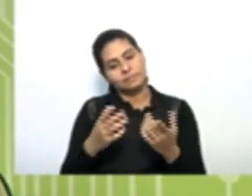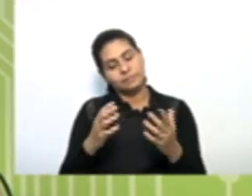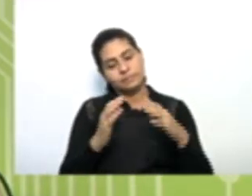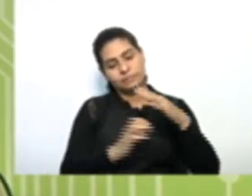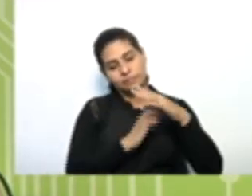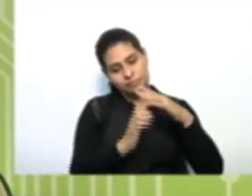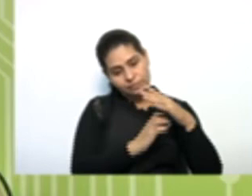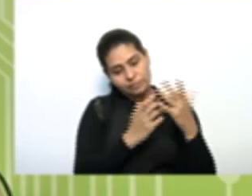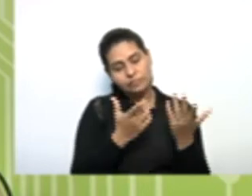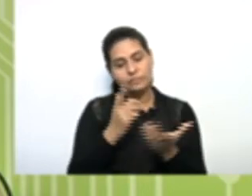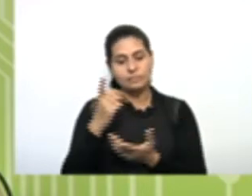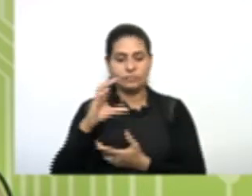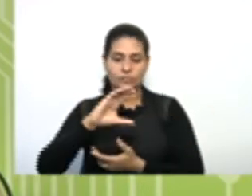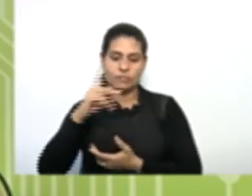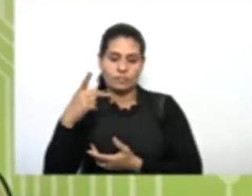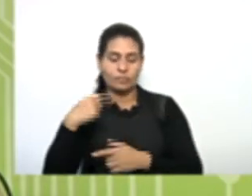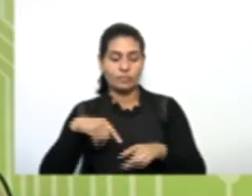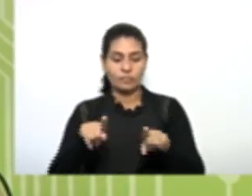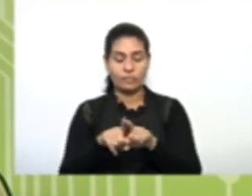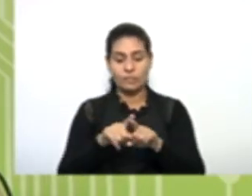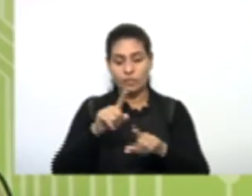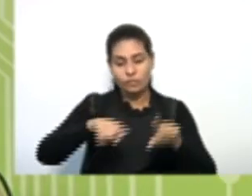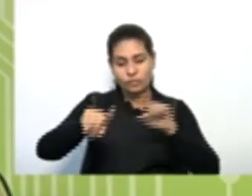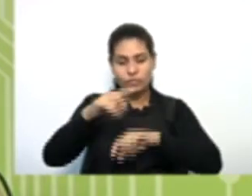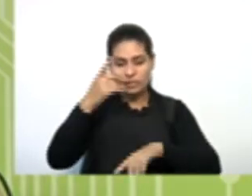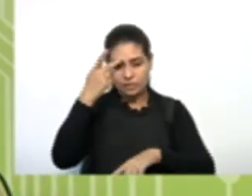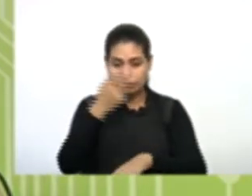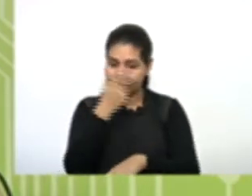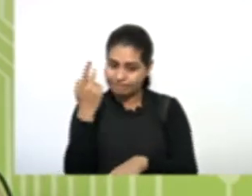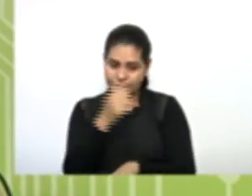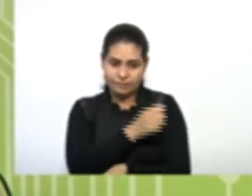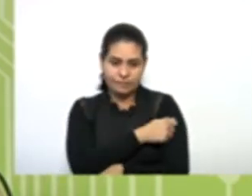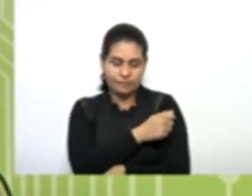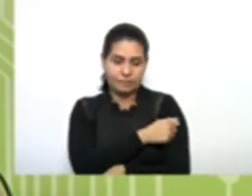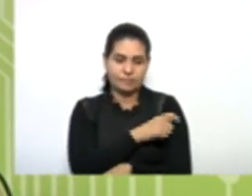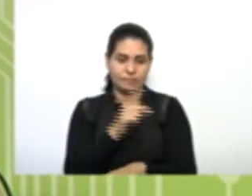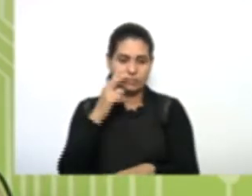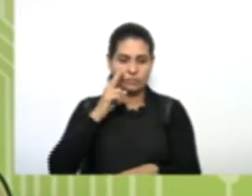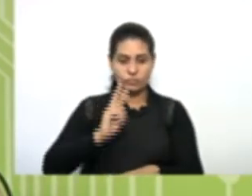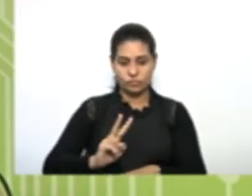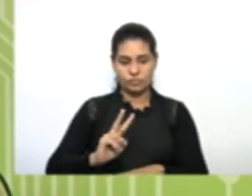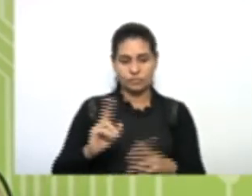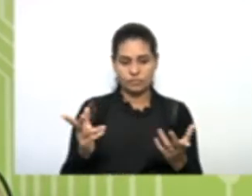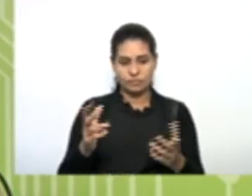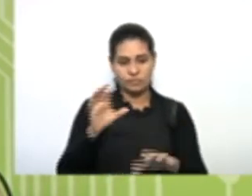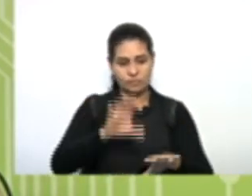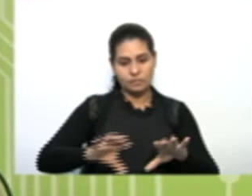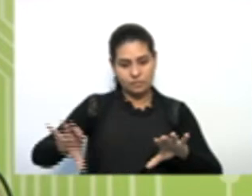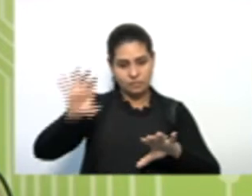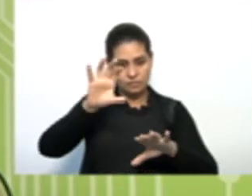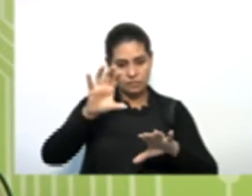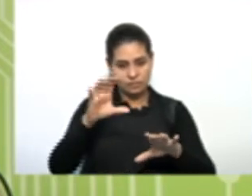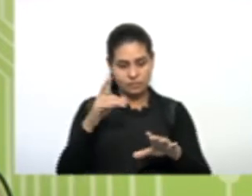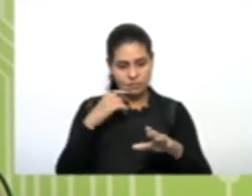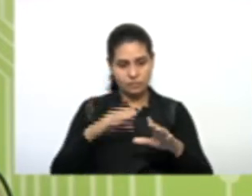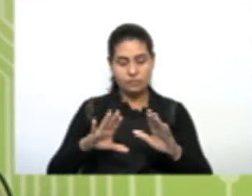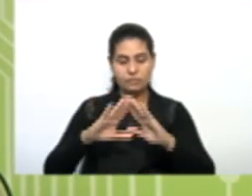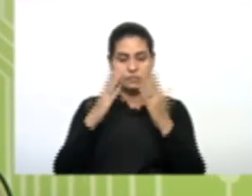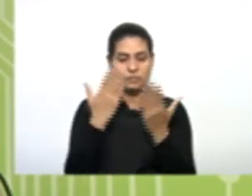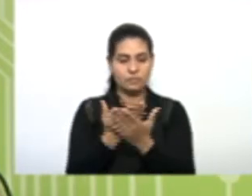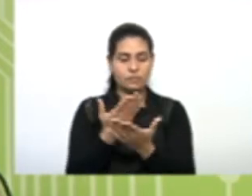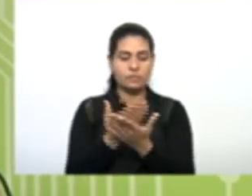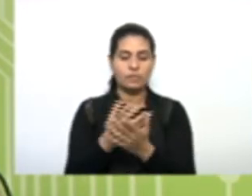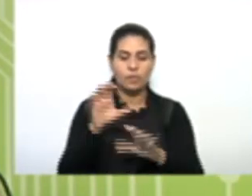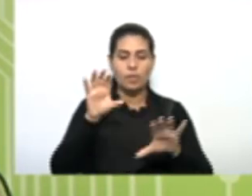nossa etapa da aula de hoje, eu gostaria de pedir que você, aluno aí de casa, assistindo a gente das